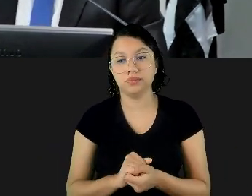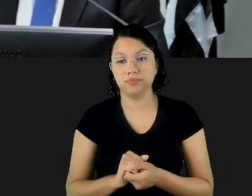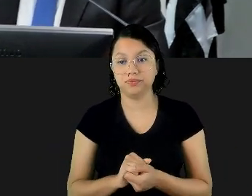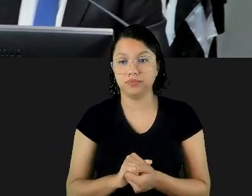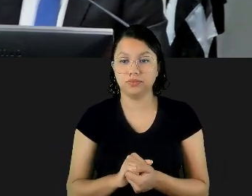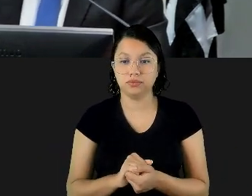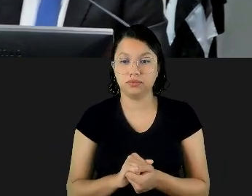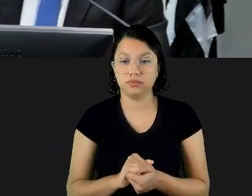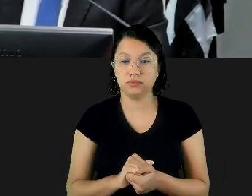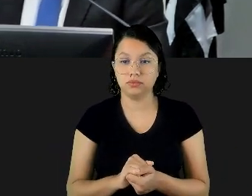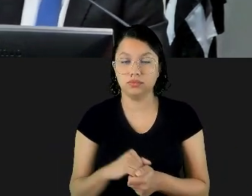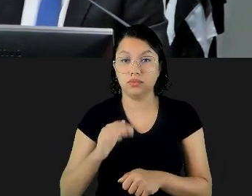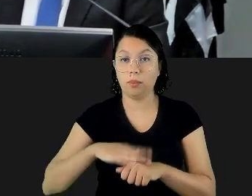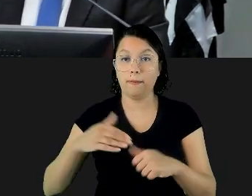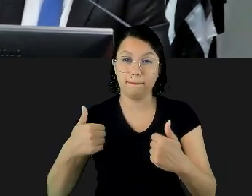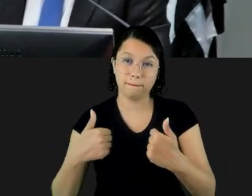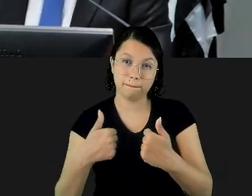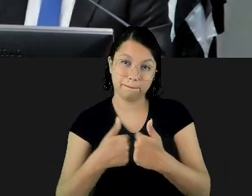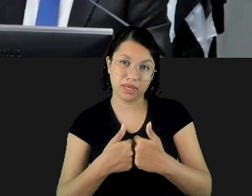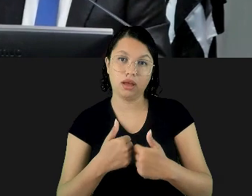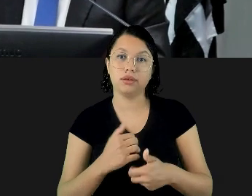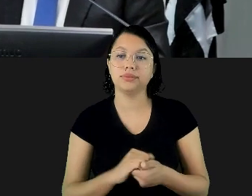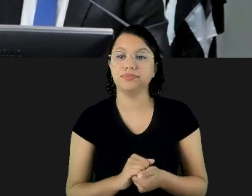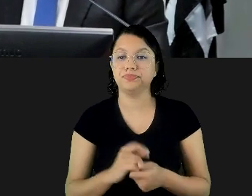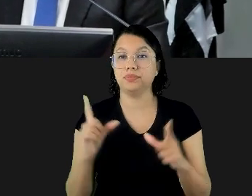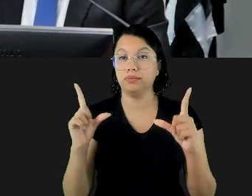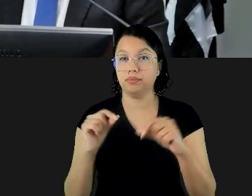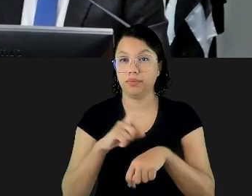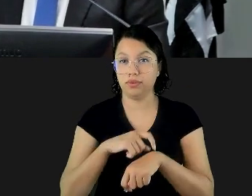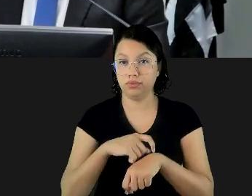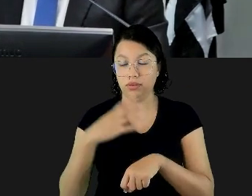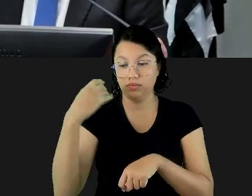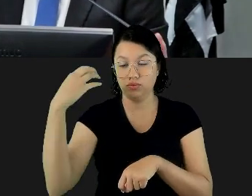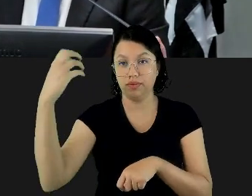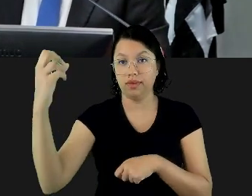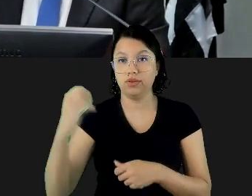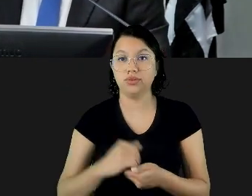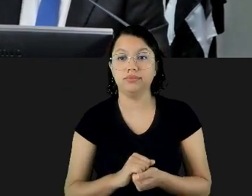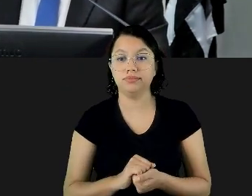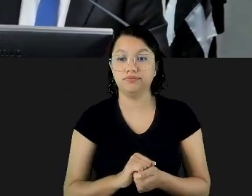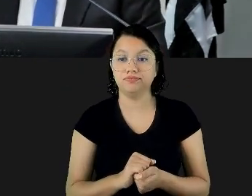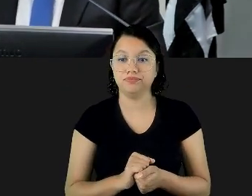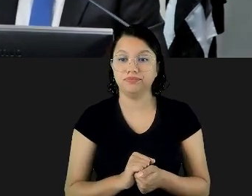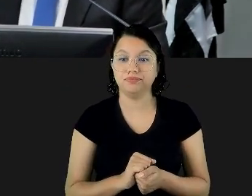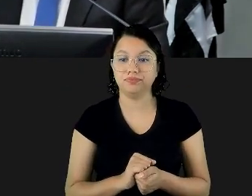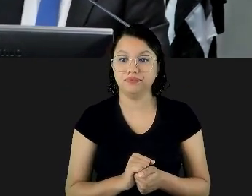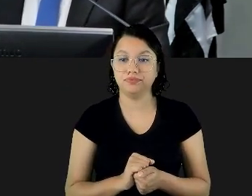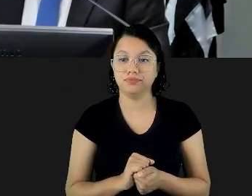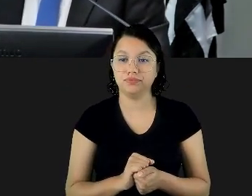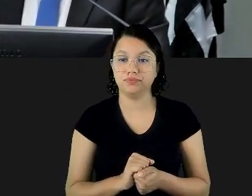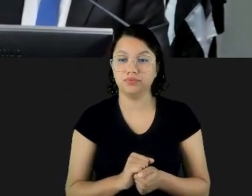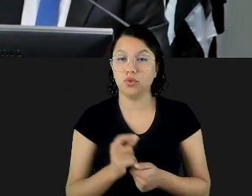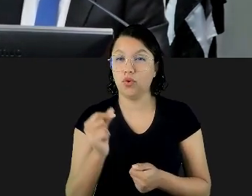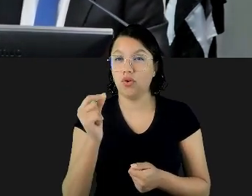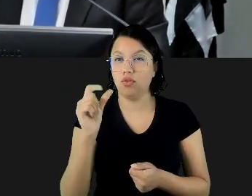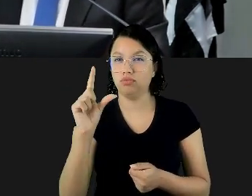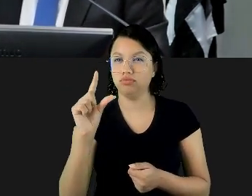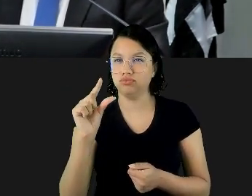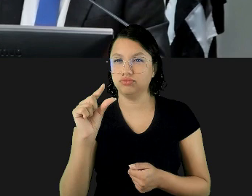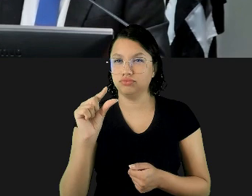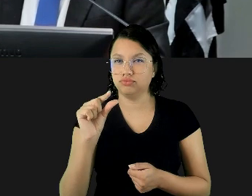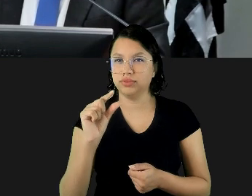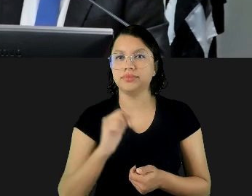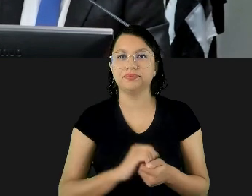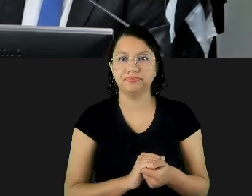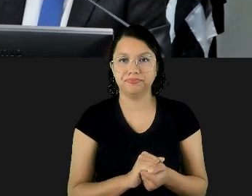mais perto, com menos tempo de viagem, com custo menor.